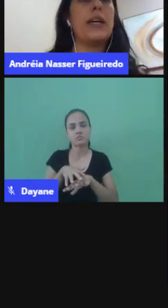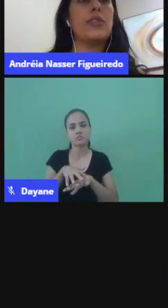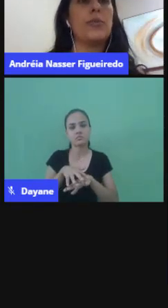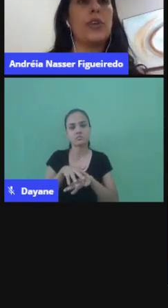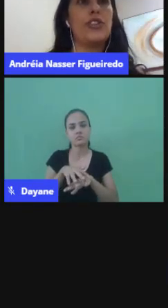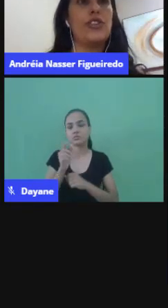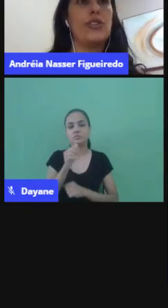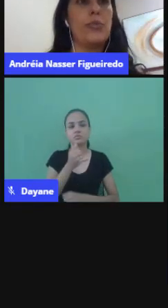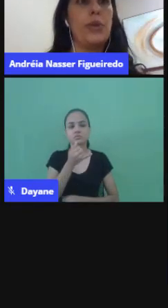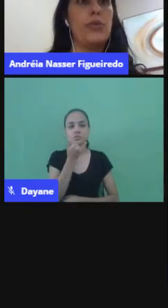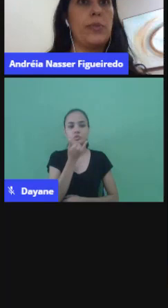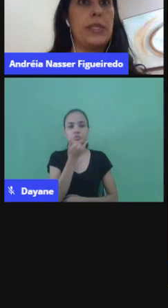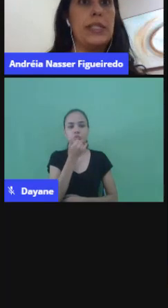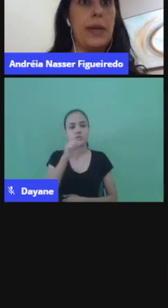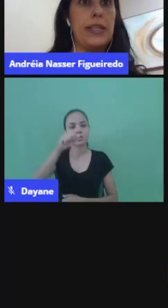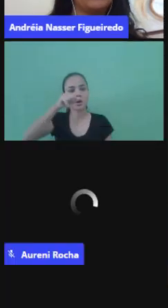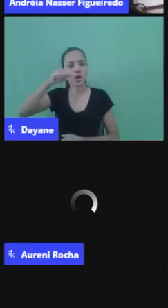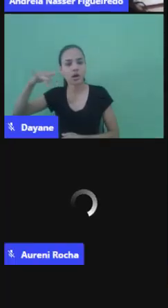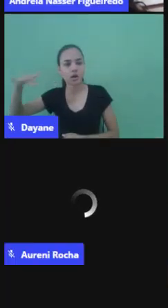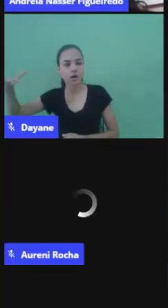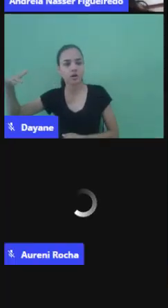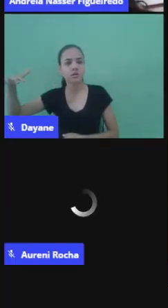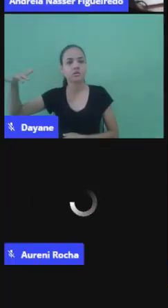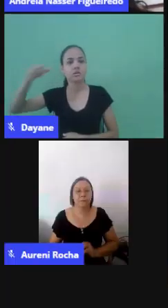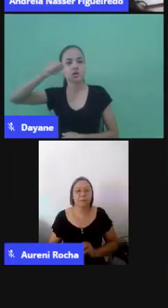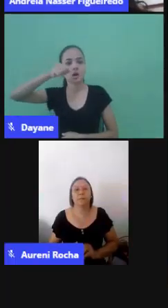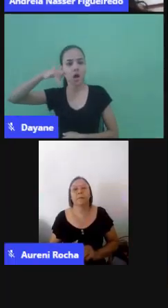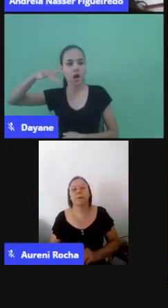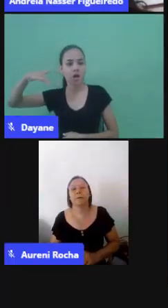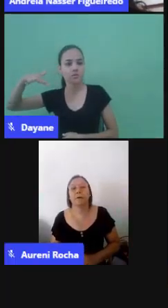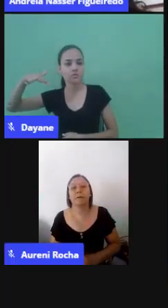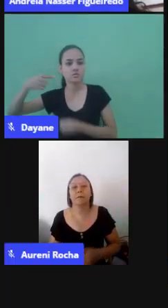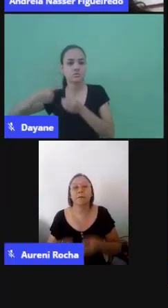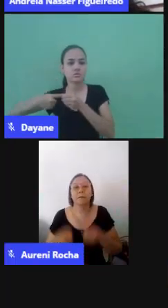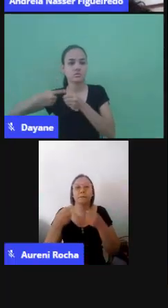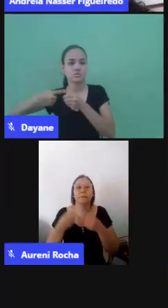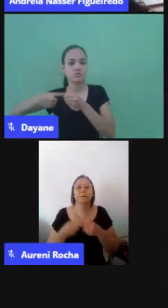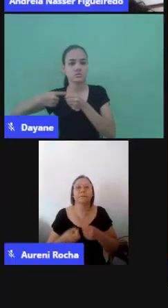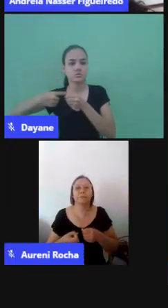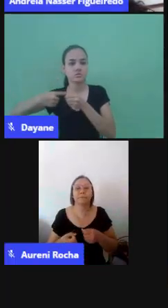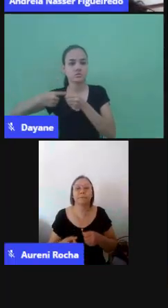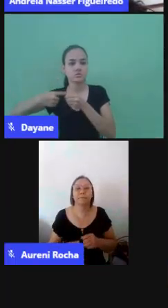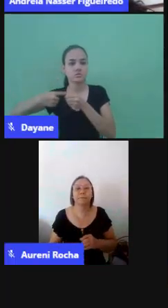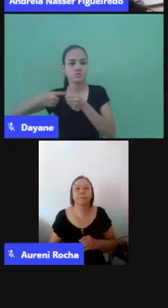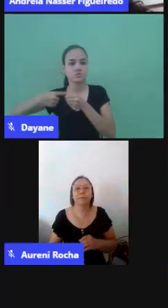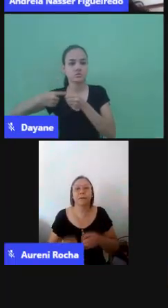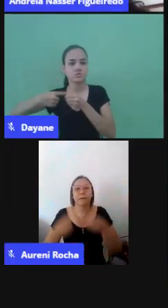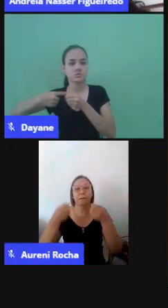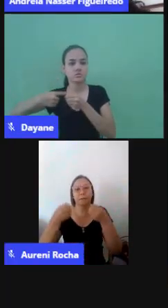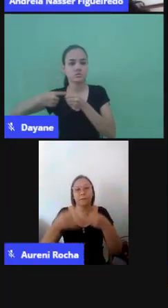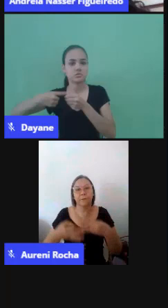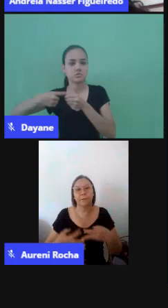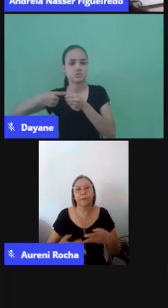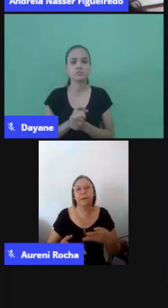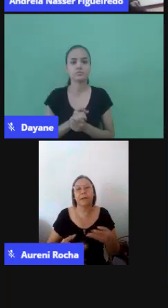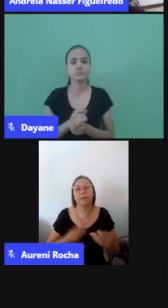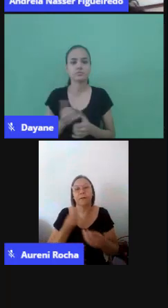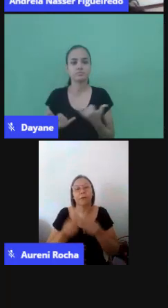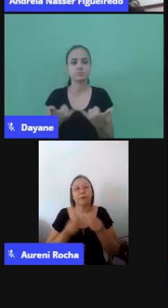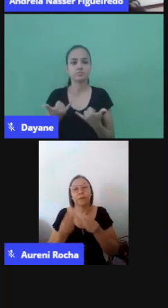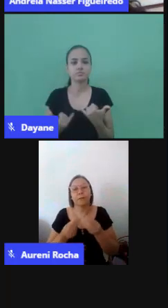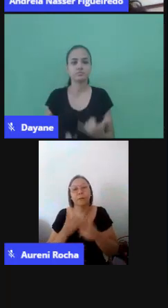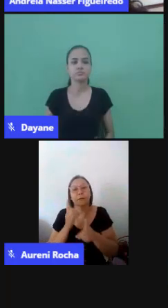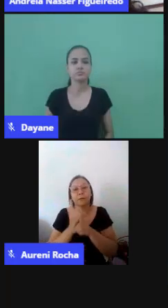contando um pouco mais sobre o que a gente descobriu sobre as espécies. Então, vocês podem ver aí que é como se fosse um caminhozinho, né,